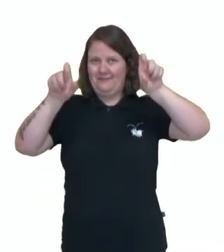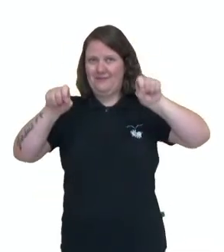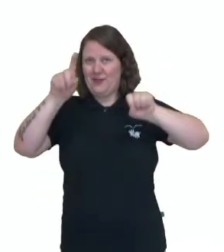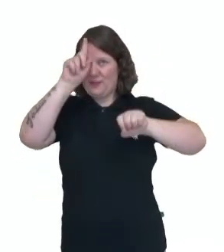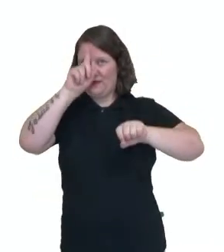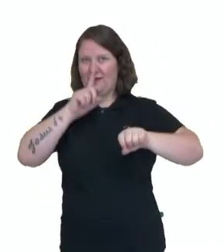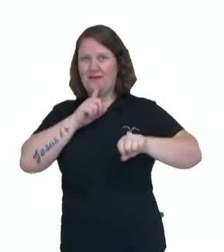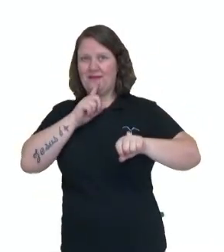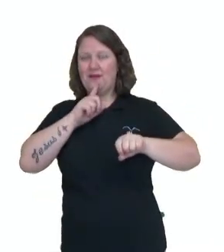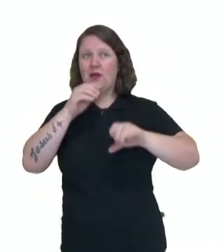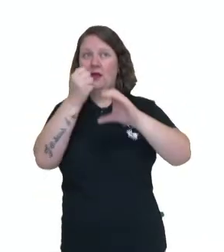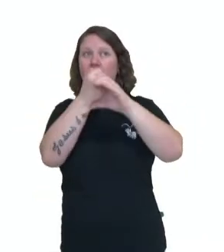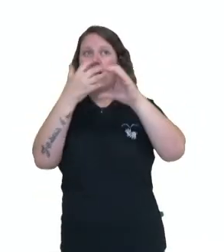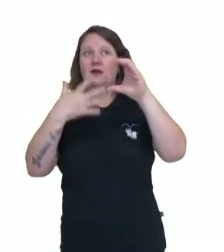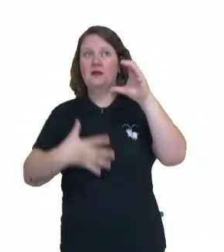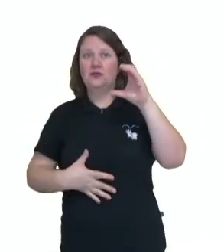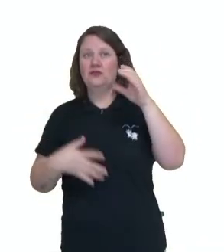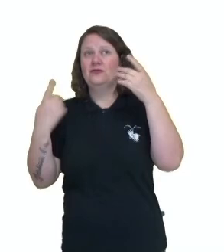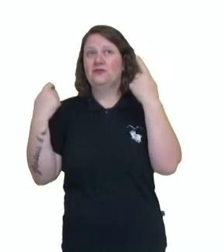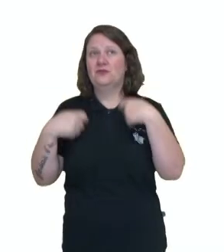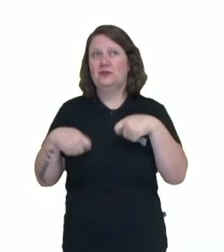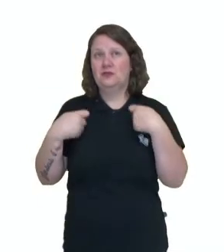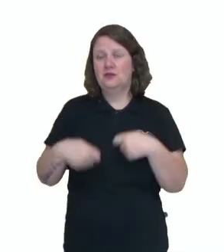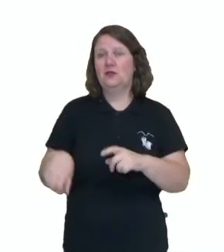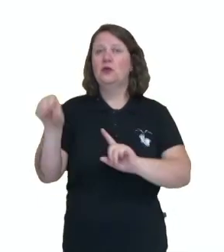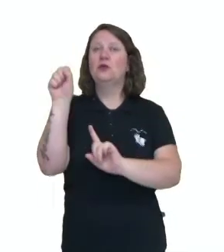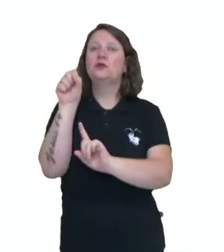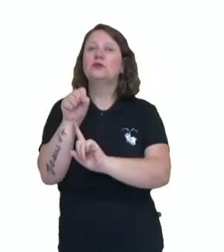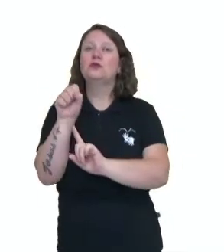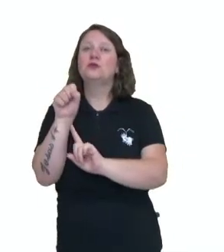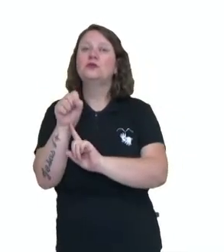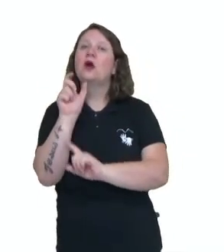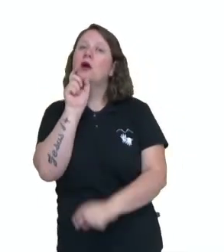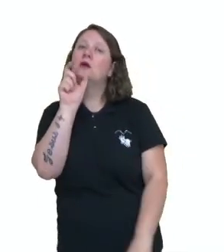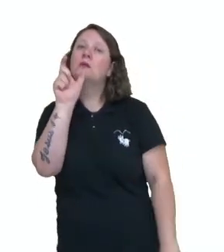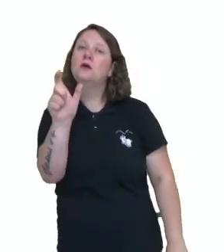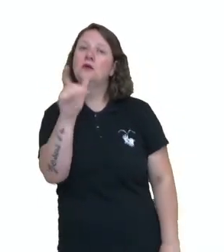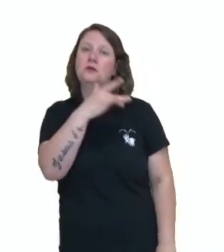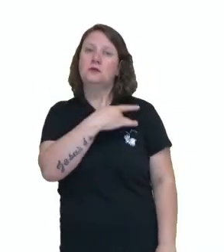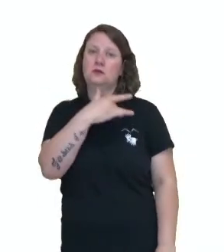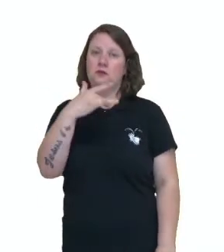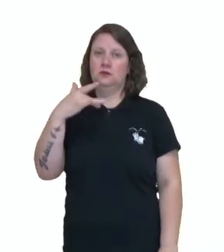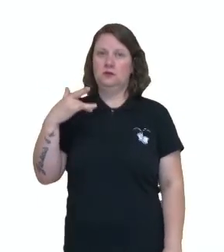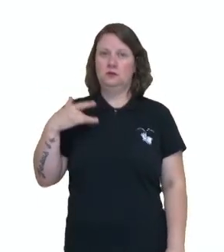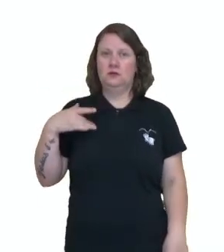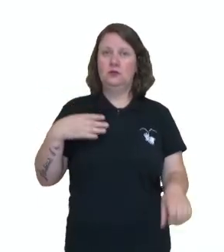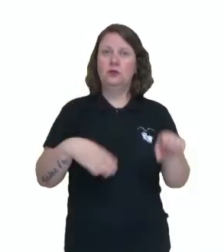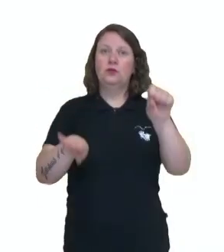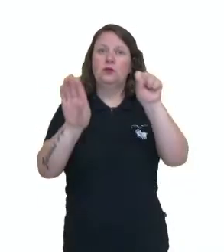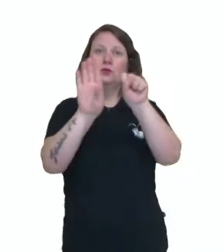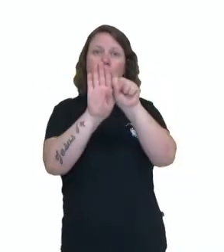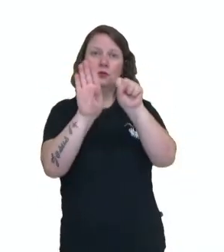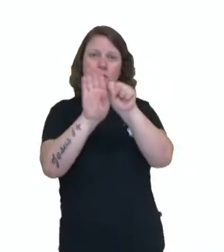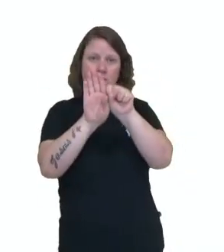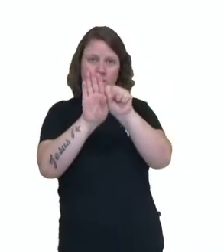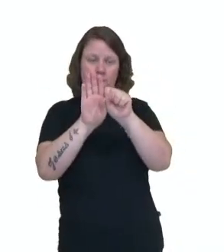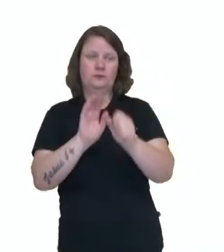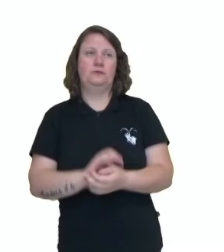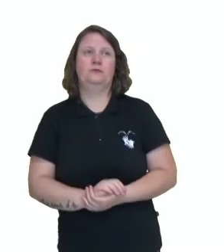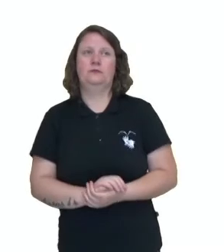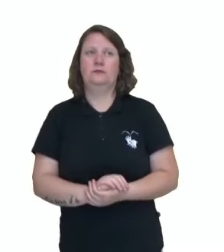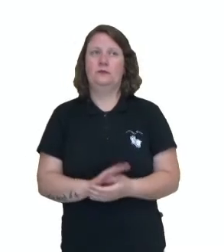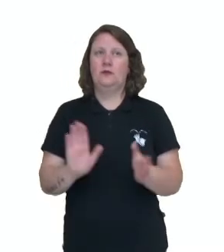uma característica do meu sujeito, e o sujeito que é a palavra saúde, o substantivo saúde. Agora, no